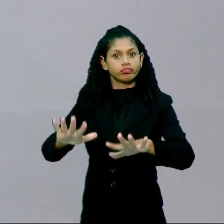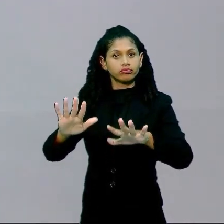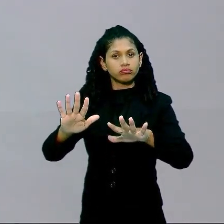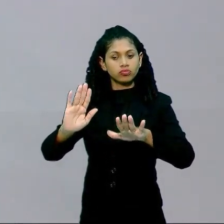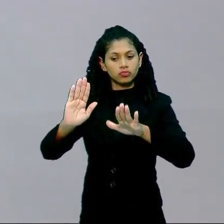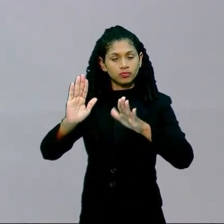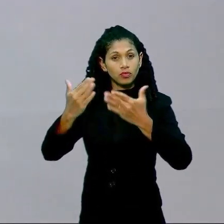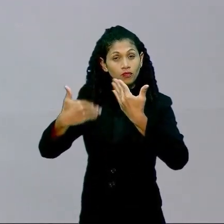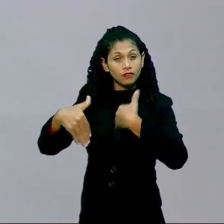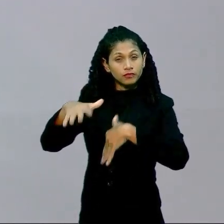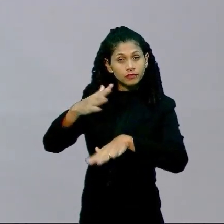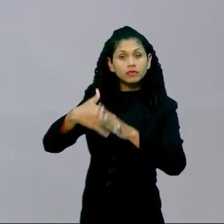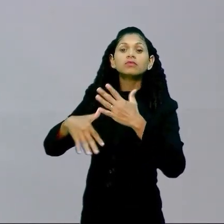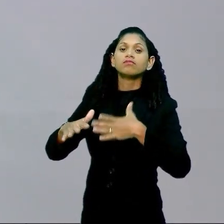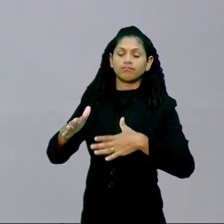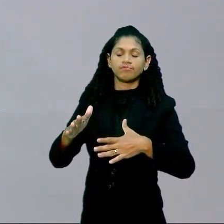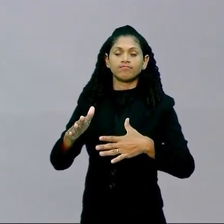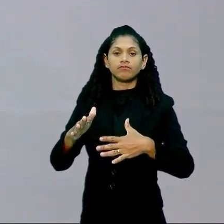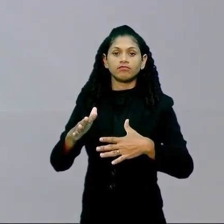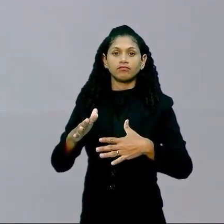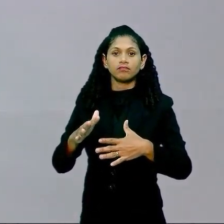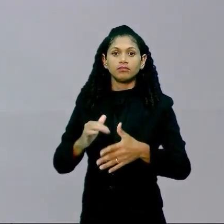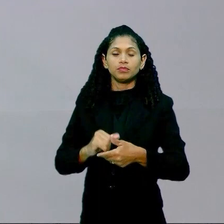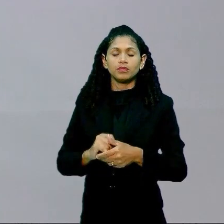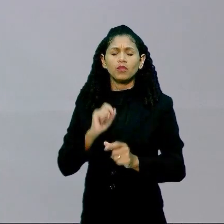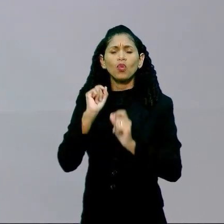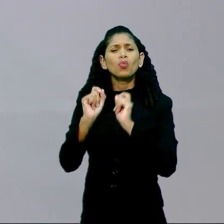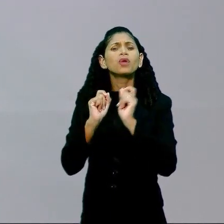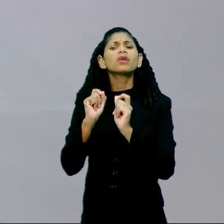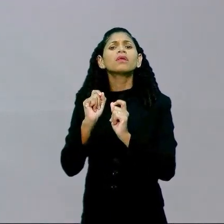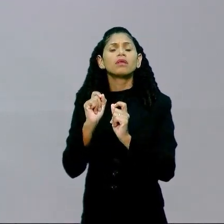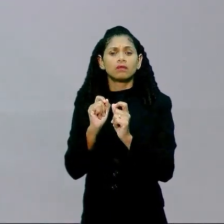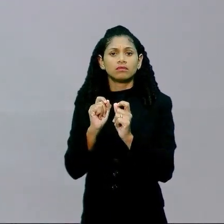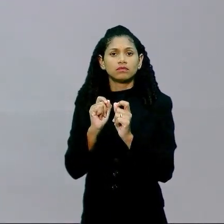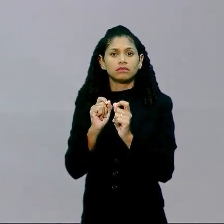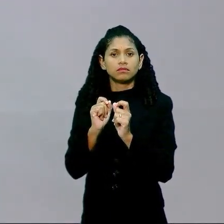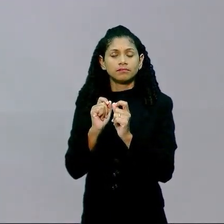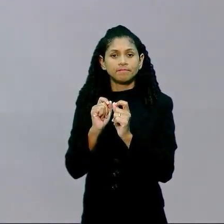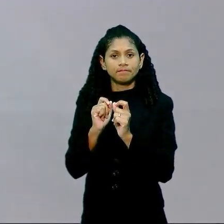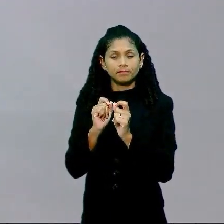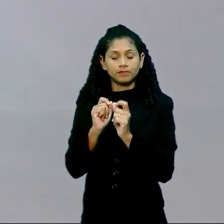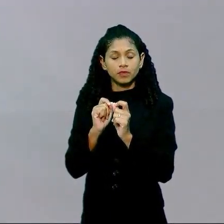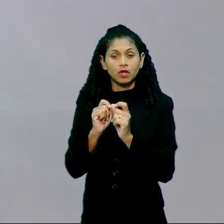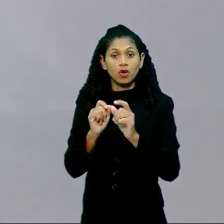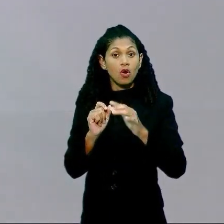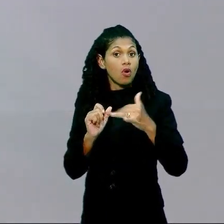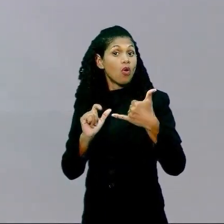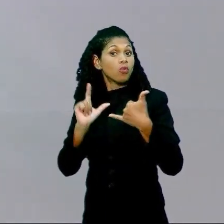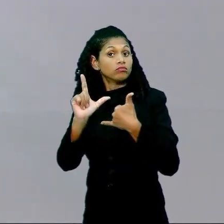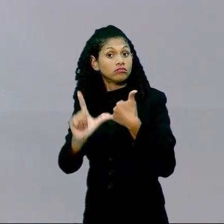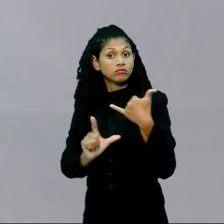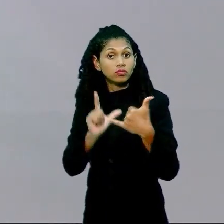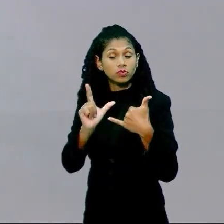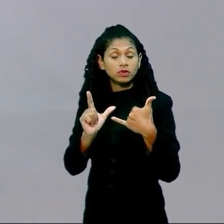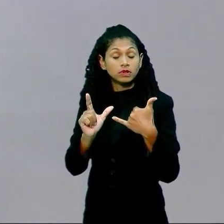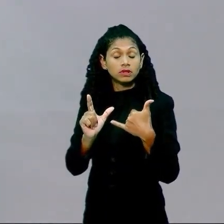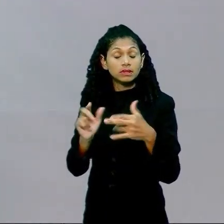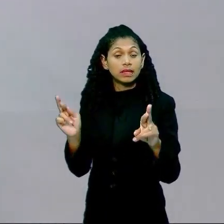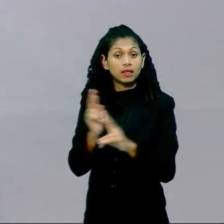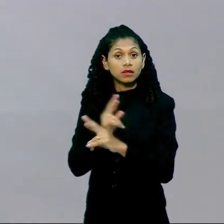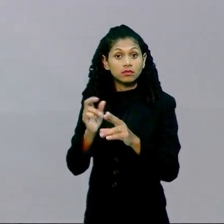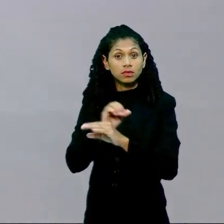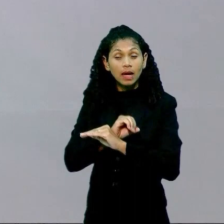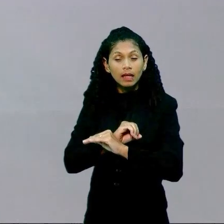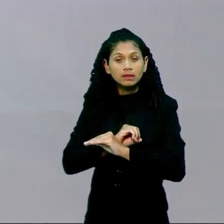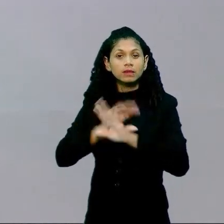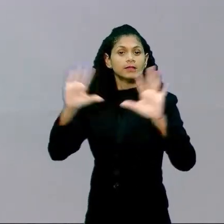da definição e compreensão do que é ludicidade? A ludicidade está no aspecto de liberdade. E liberdade